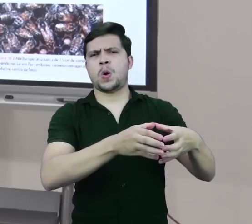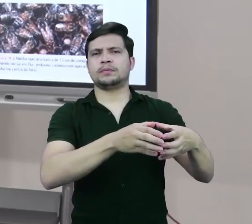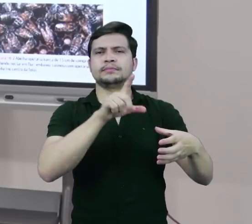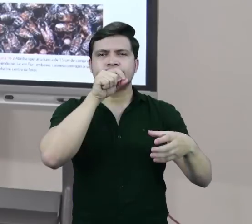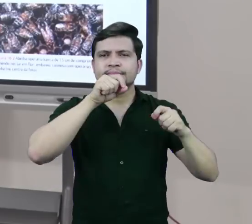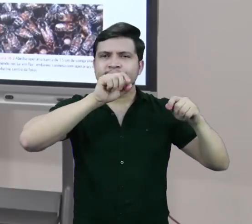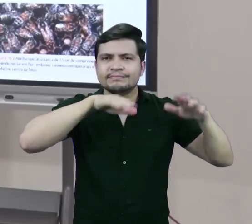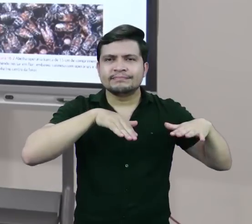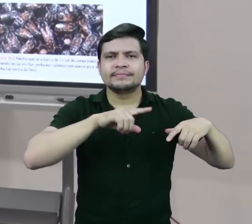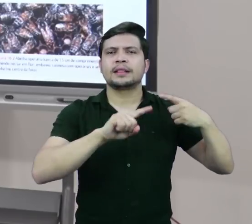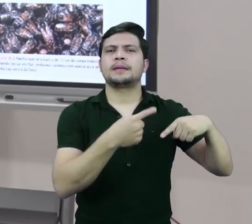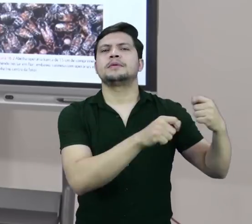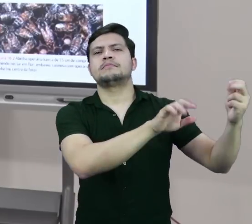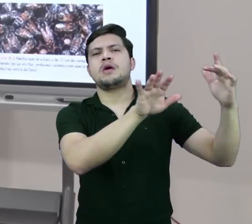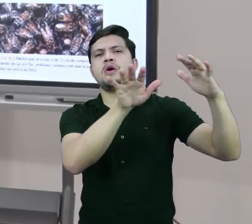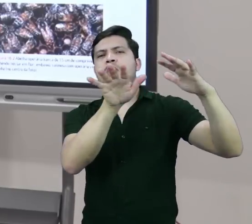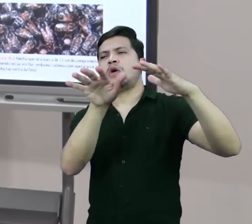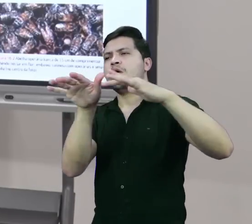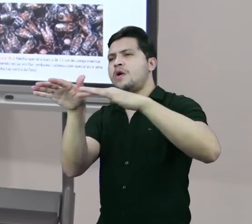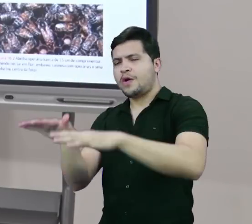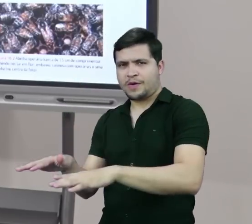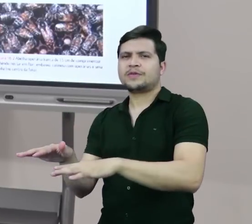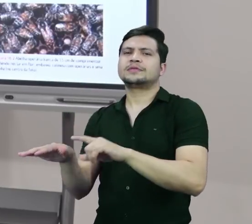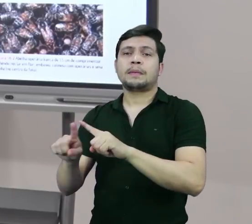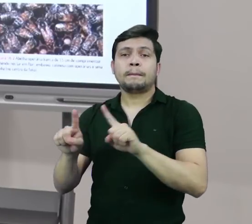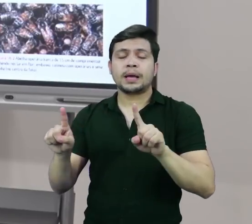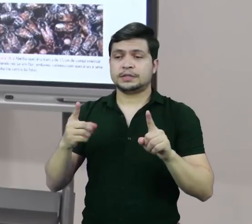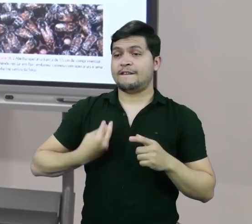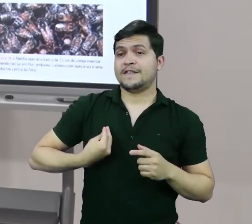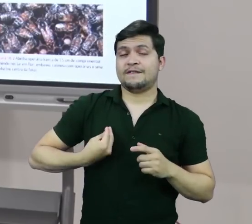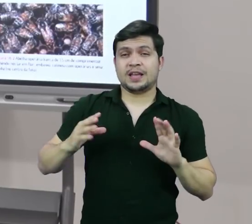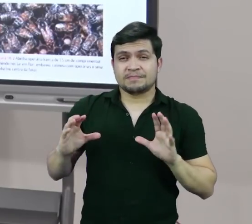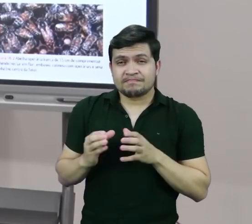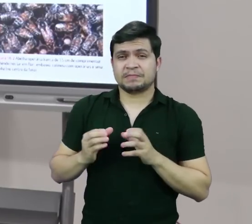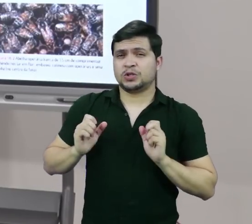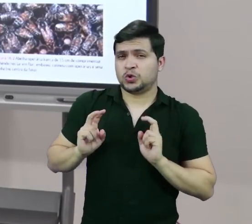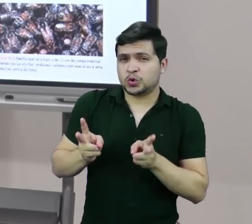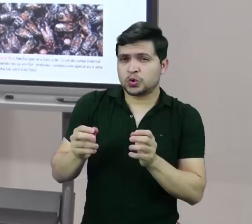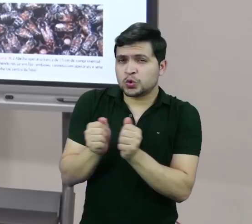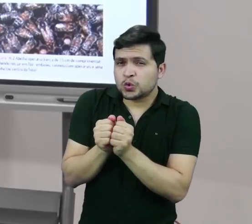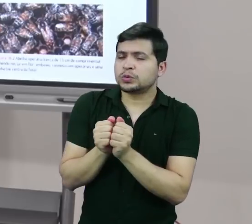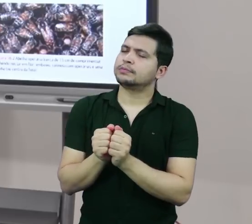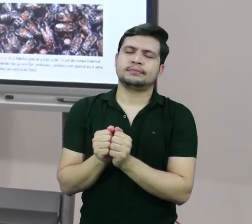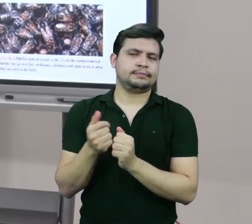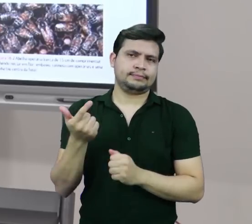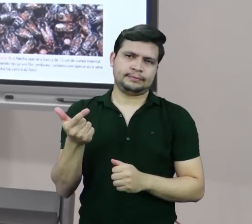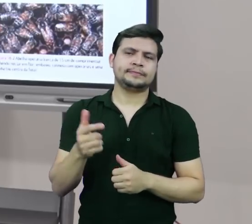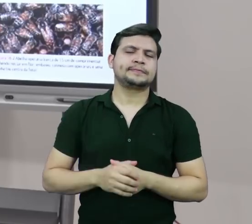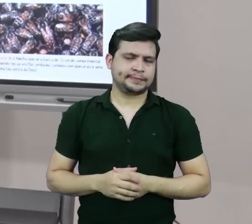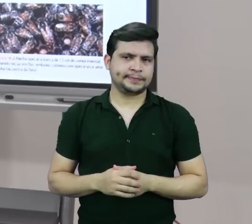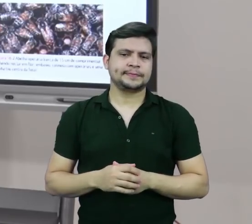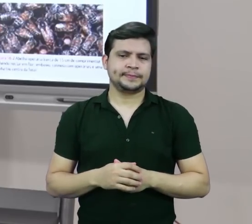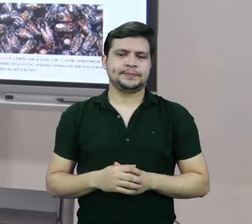e, né, fazem suas atividades, aí tem seu nicho ecológico no ambiente onde elas migram, né? Já